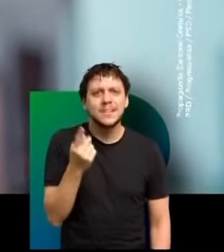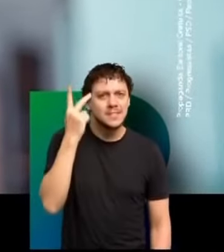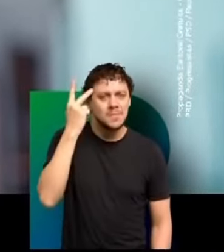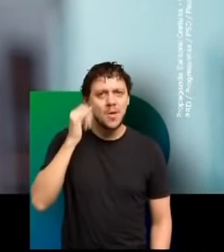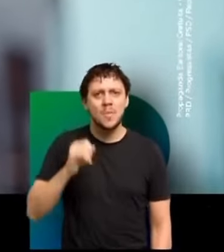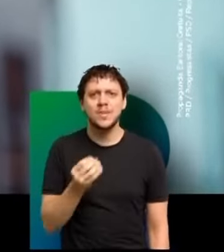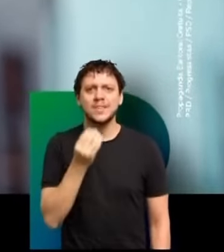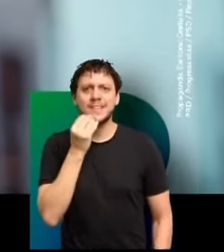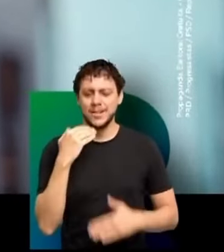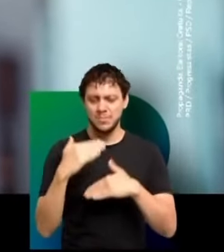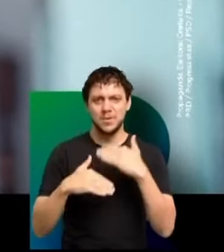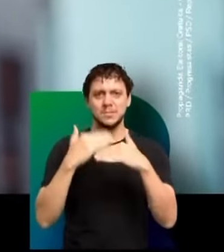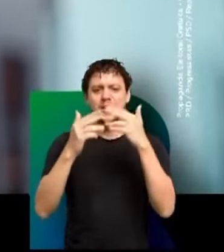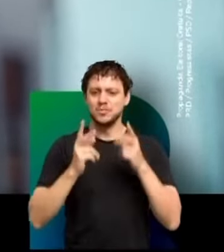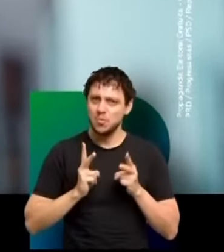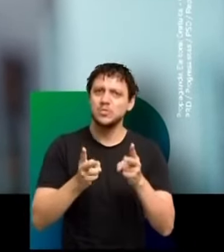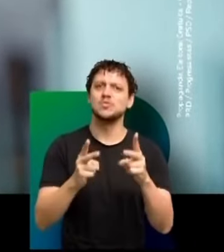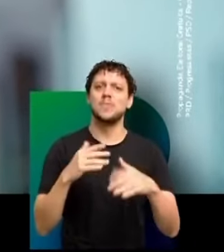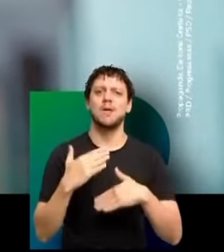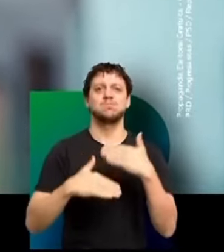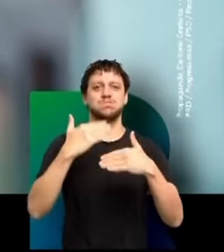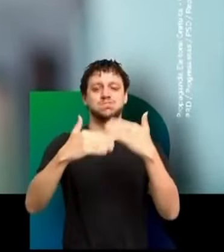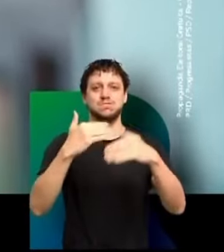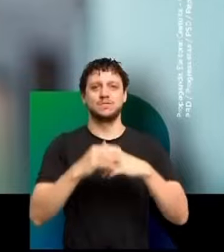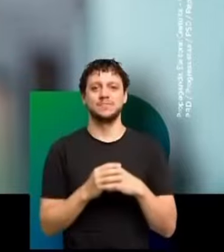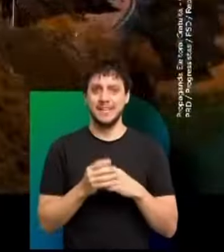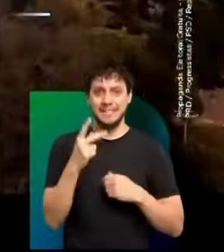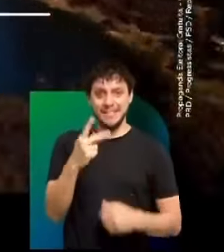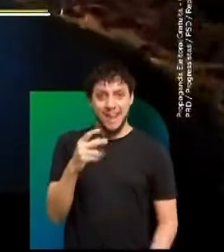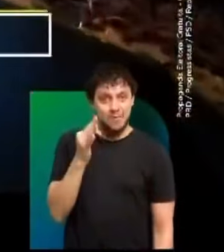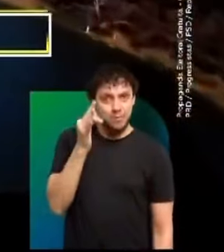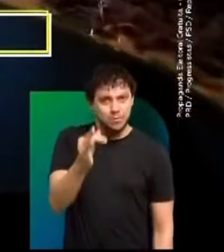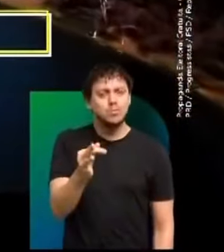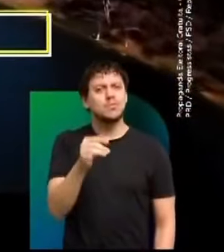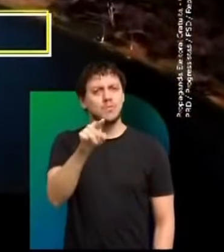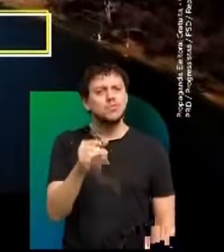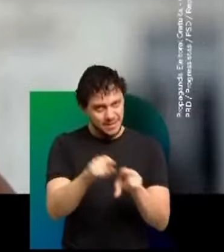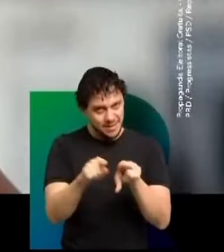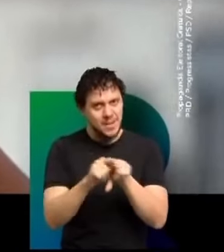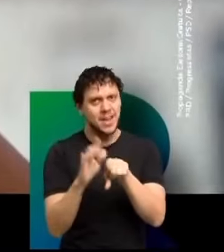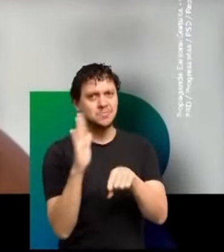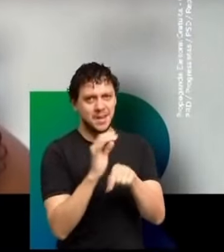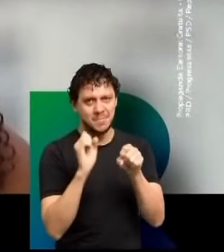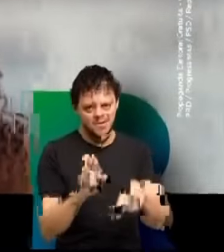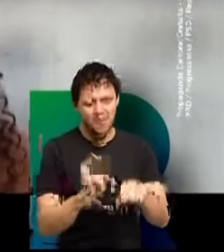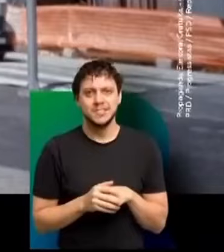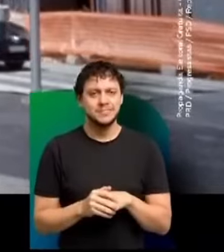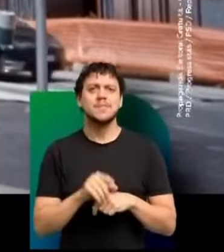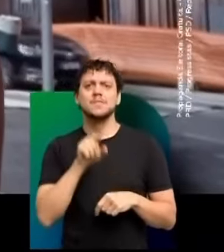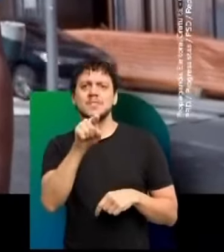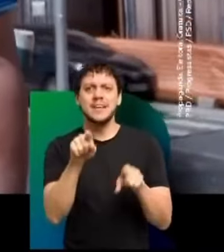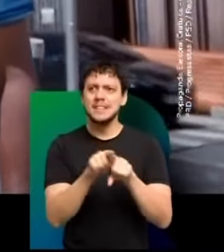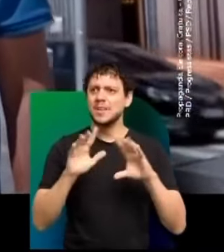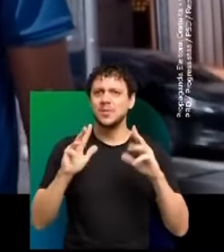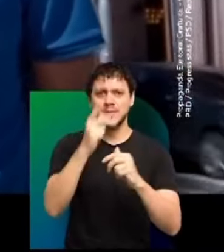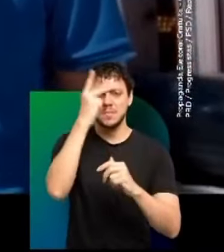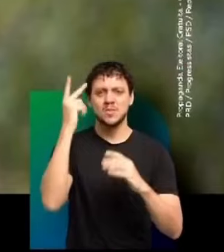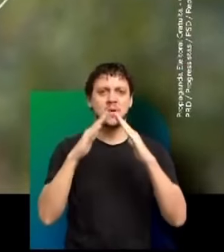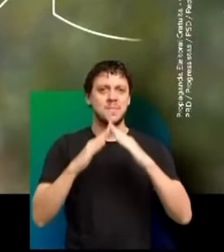Paulo e quero ver essa cidade da oportunidade e da prosperidade seguir em frente. O futuro dela também depende de você. De você